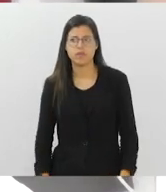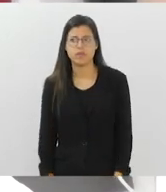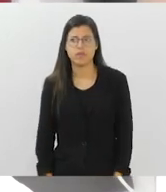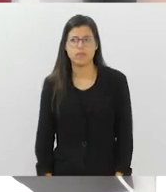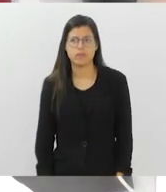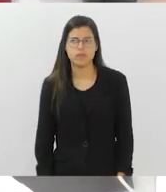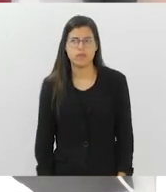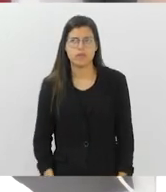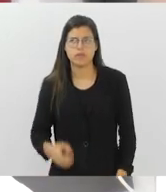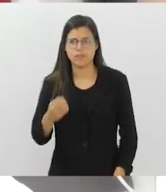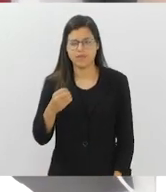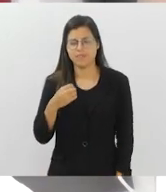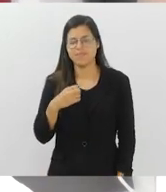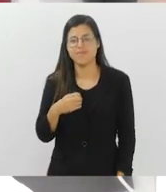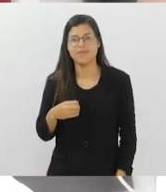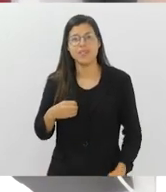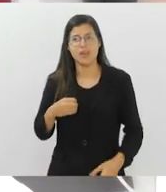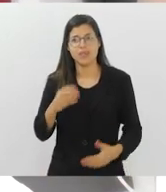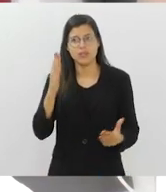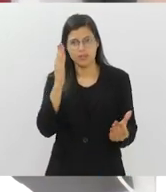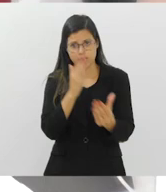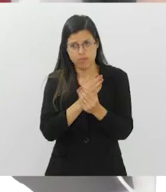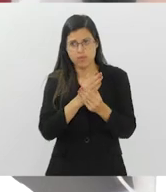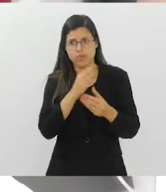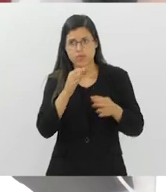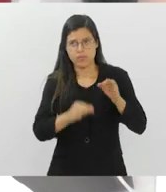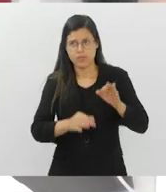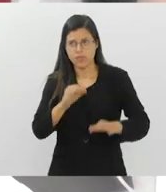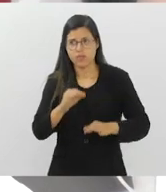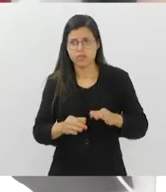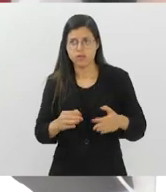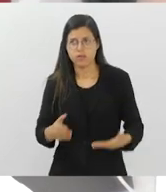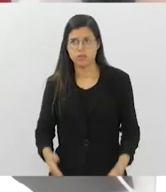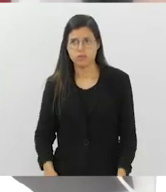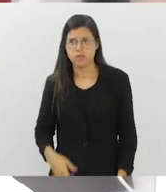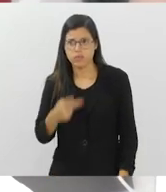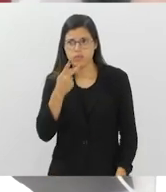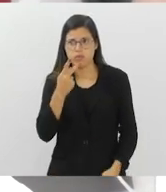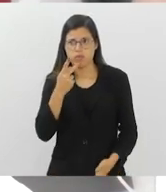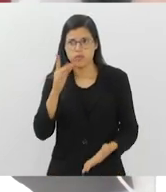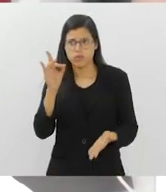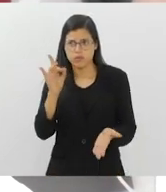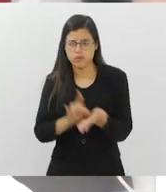Bem-vindo. Judicializei, inclusive. Bem-vindo. E não tá... Tô falando, verdade.